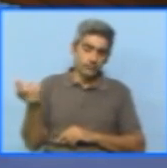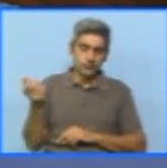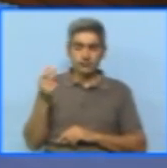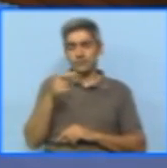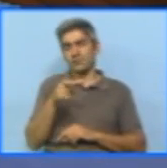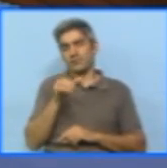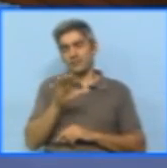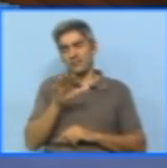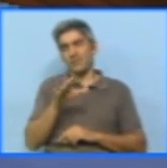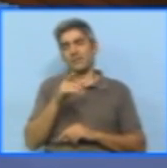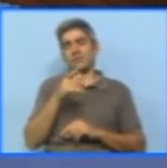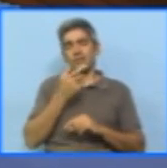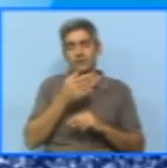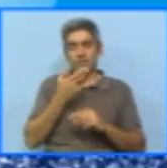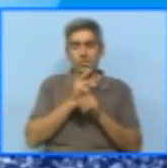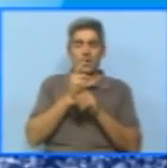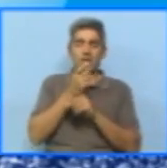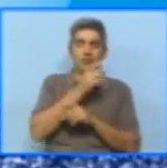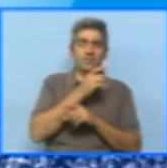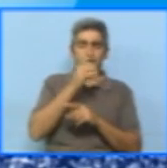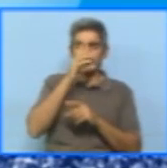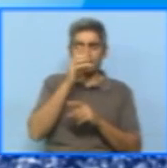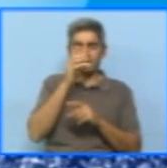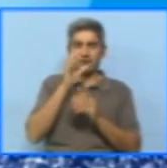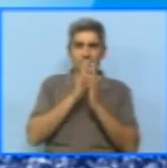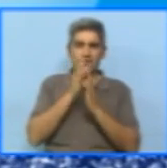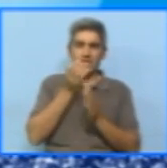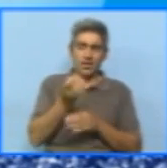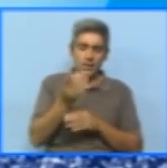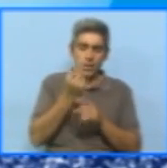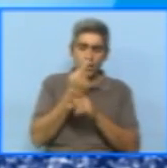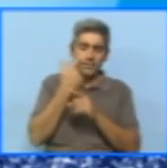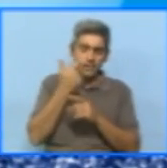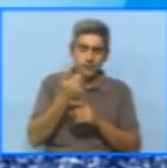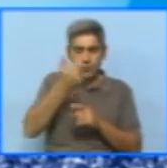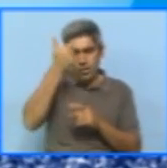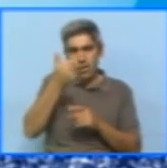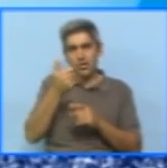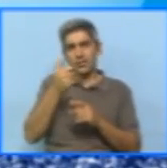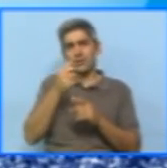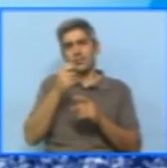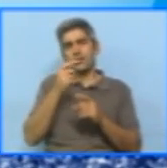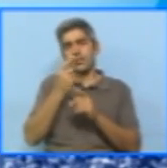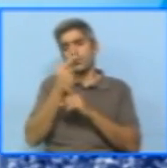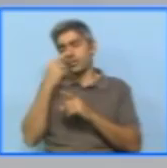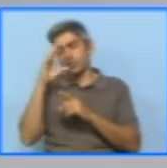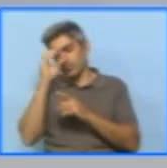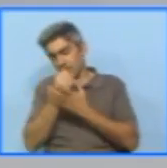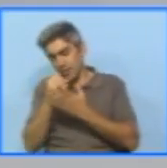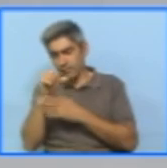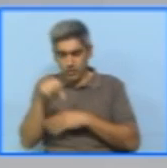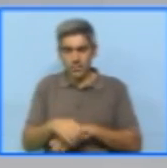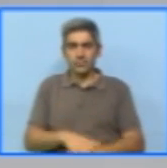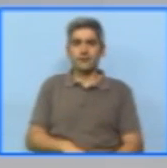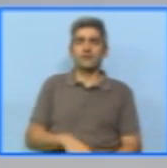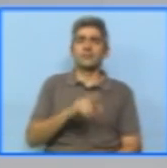ele está facultado para ver as coisas muito melhor do que aquele que não é sábio. E este é o segredo,